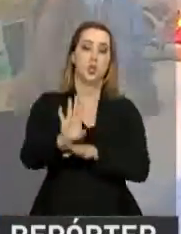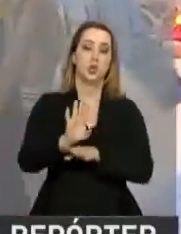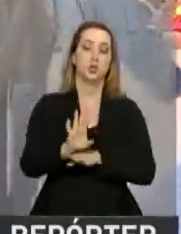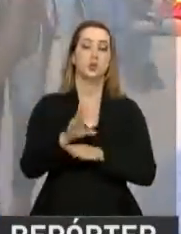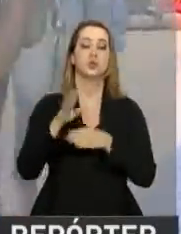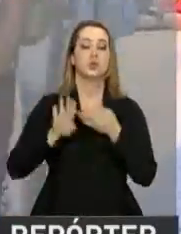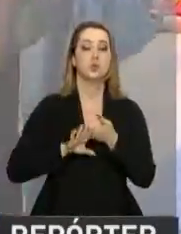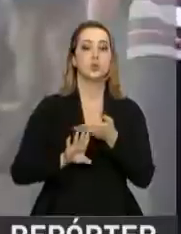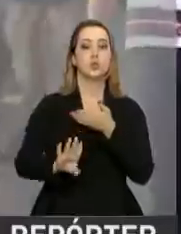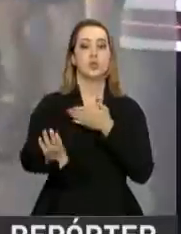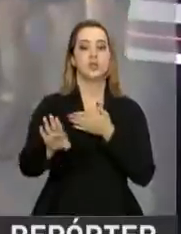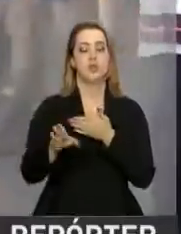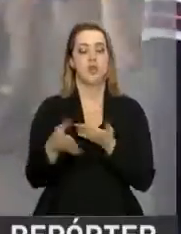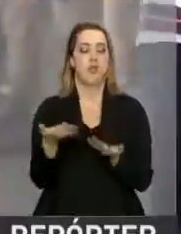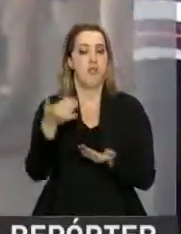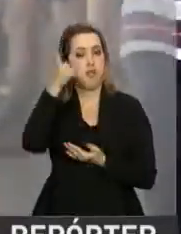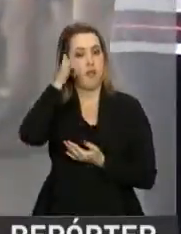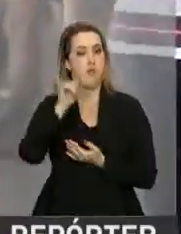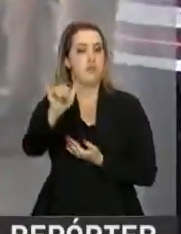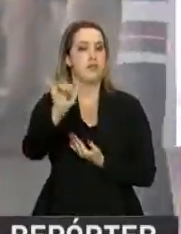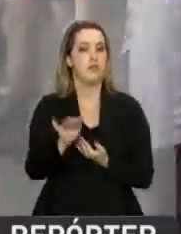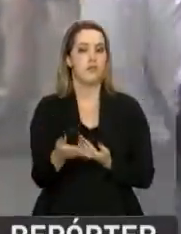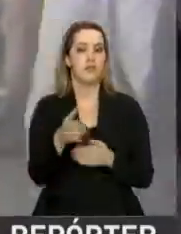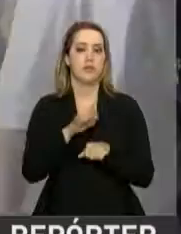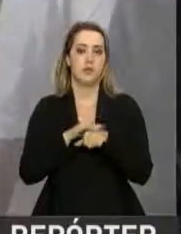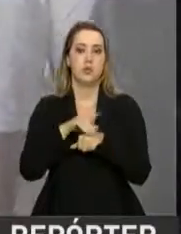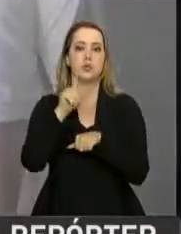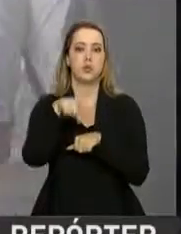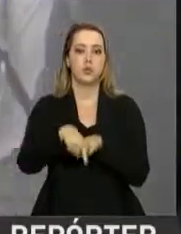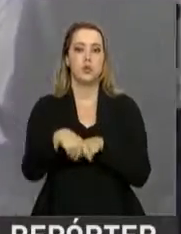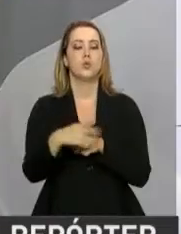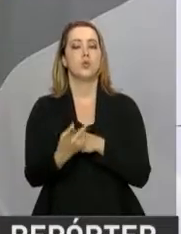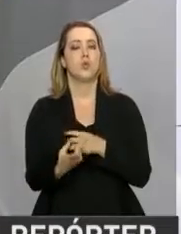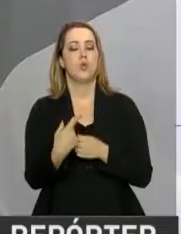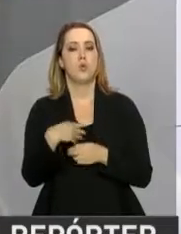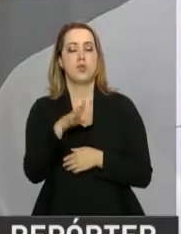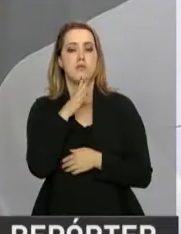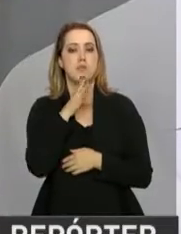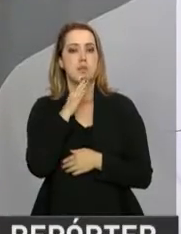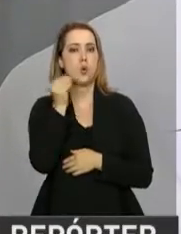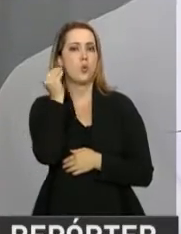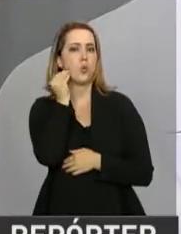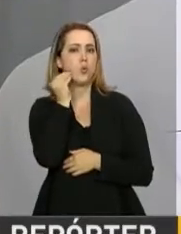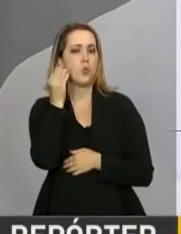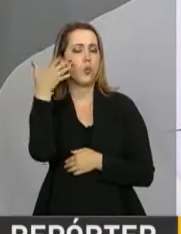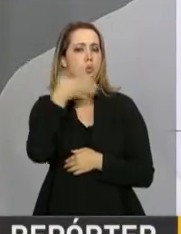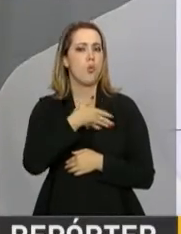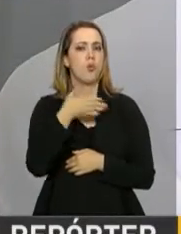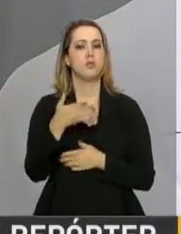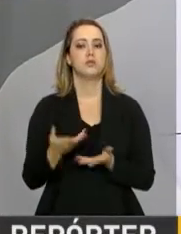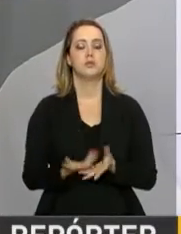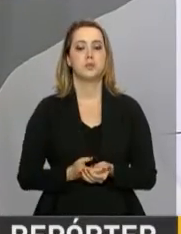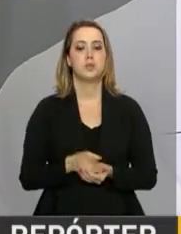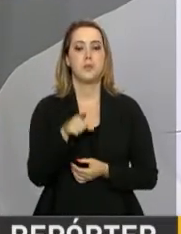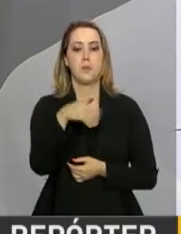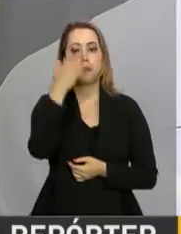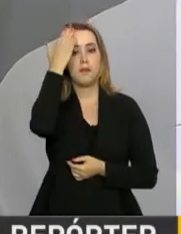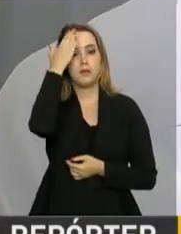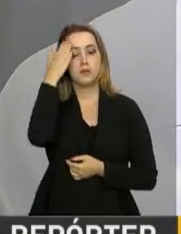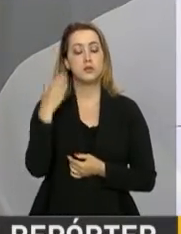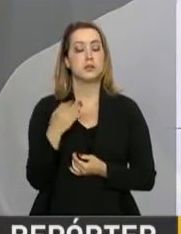a doença ou diagnosticá-la precocemente é fazer os exames preventivos. O principal papel é a